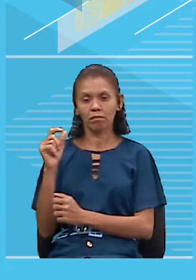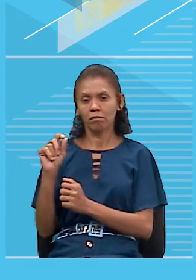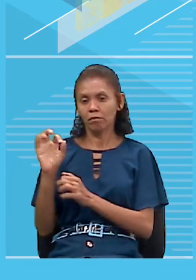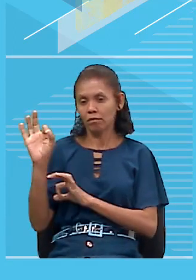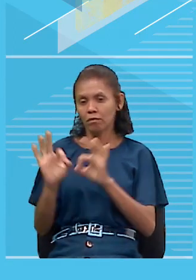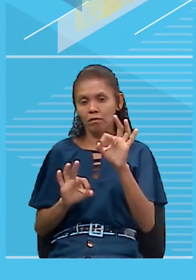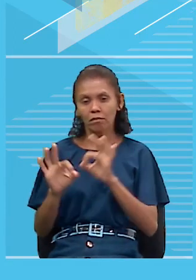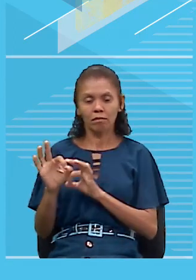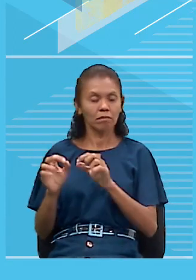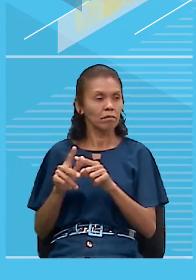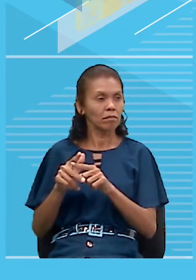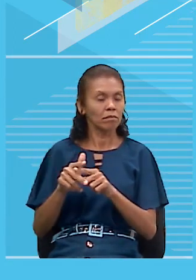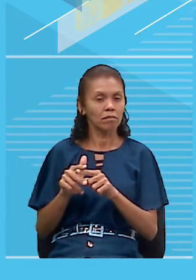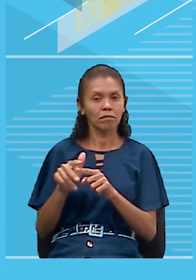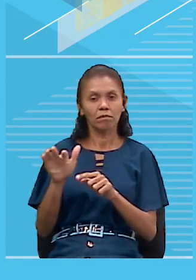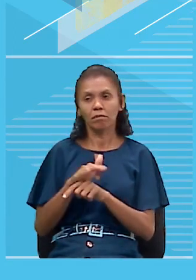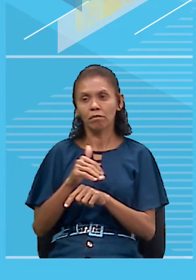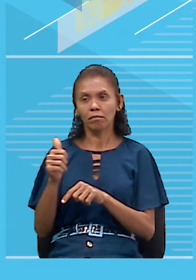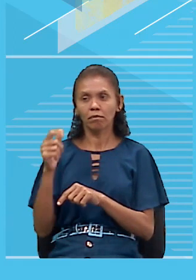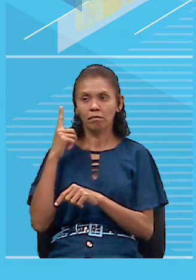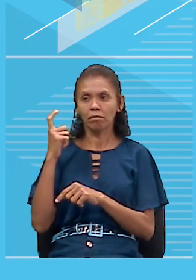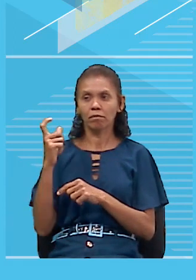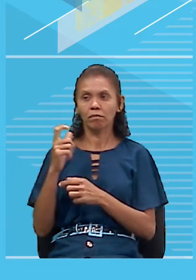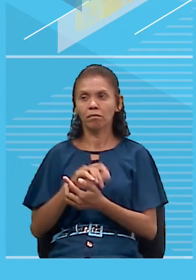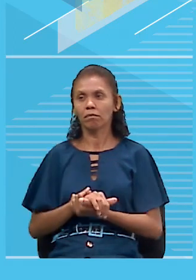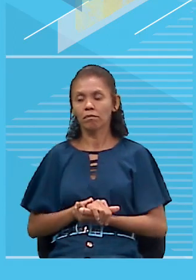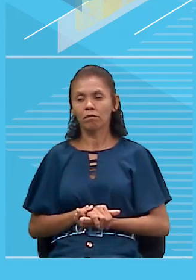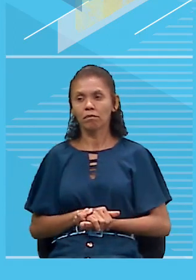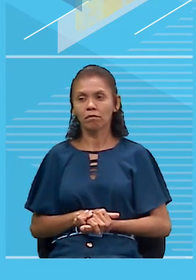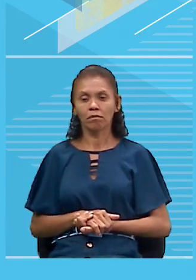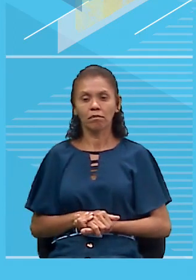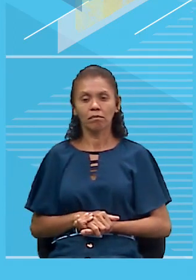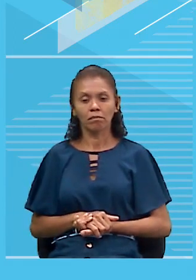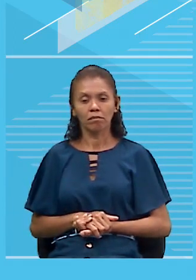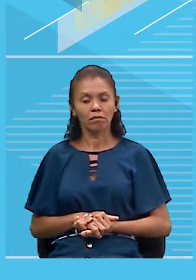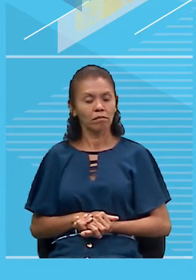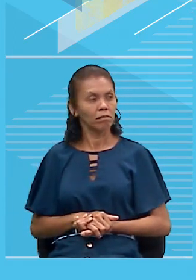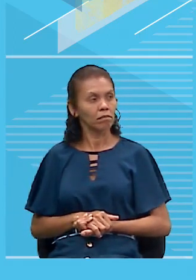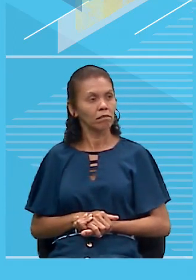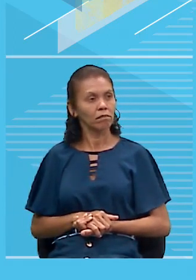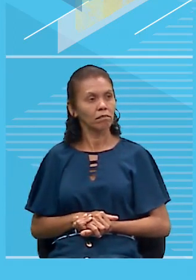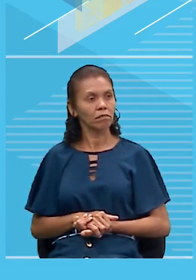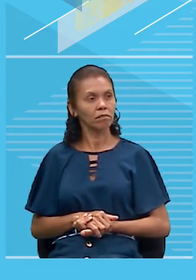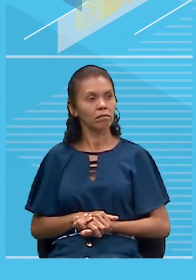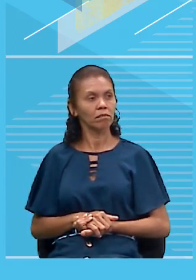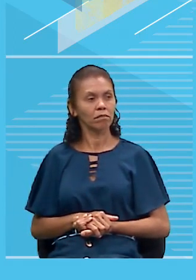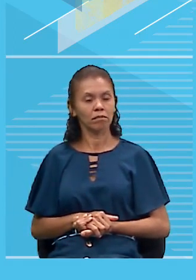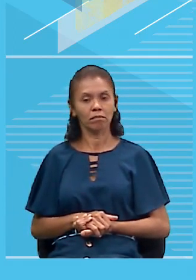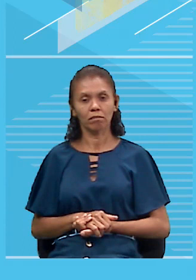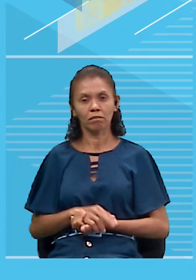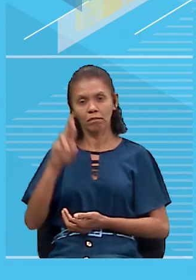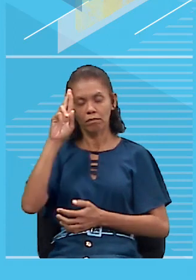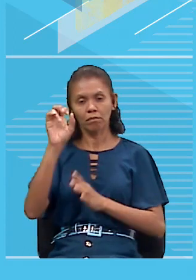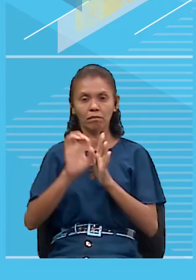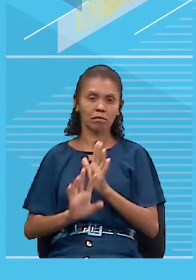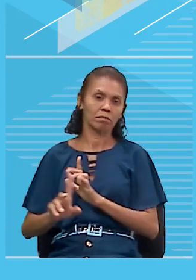ajuste viu turma de Miguel Leão Danielzinho tá dando uma ajusta aqui também no áudio né Danielzinho Danielzinho também está dando um